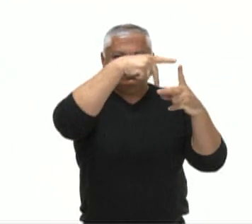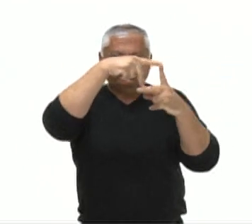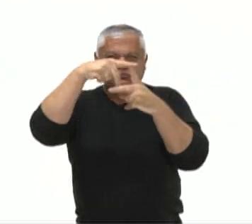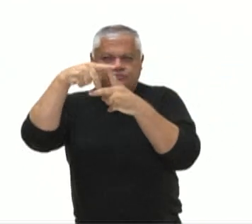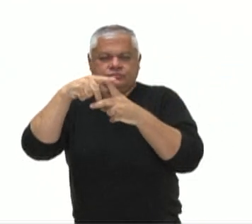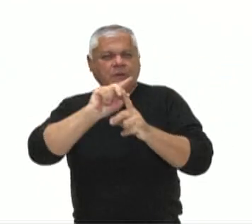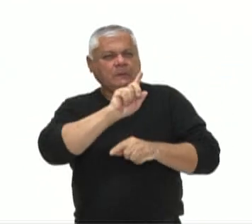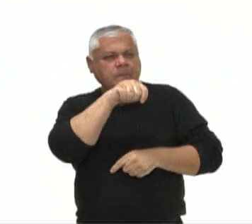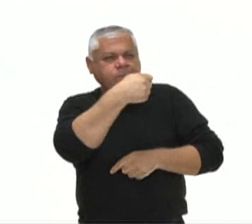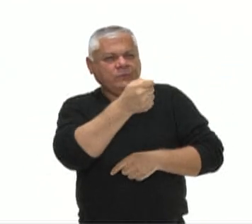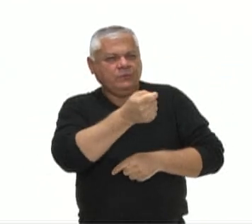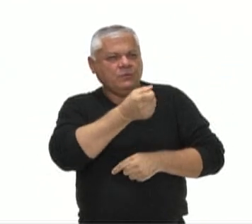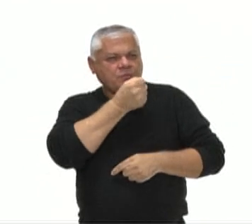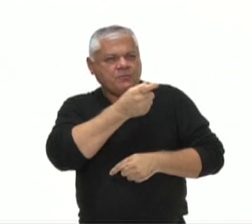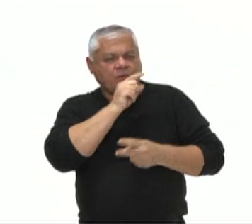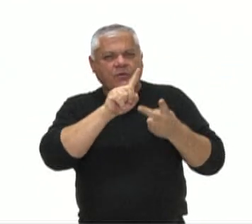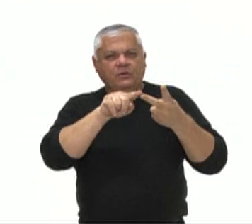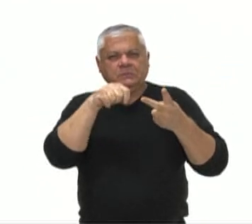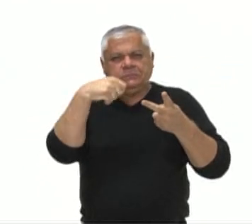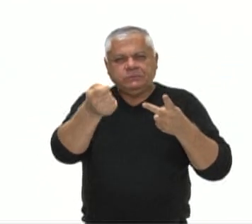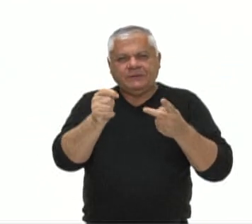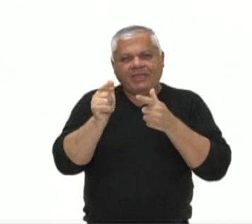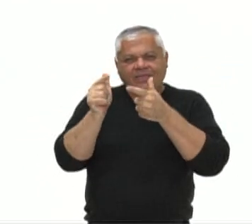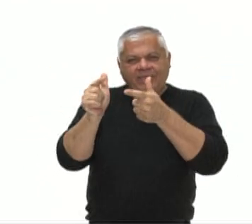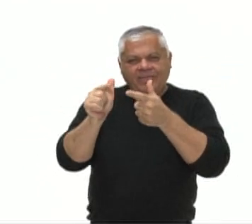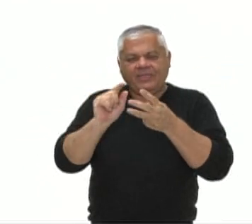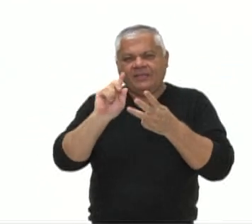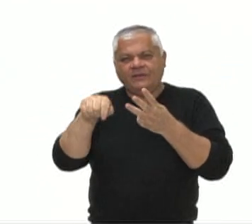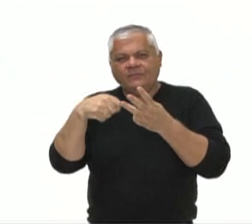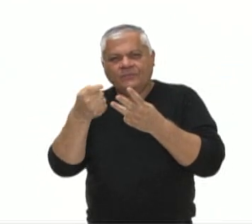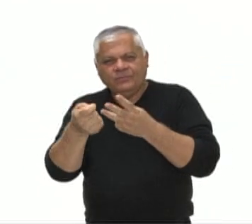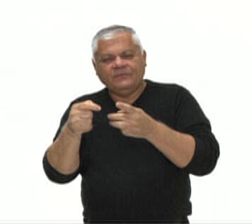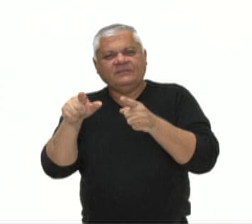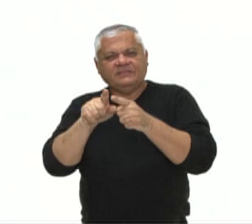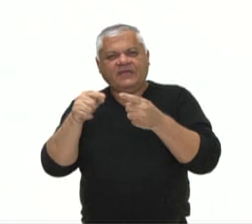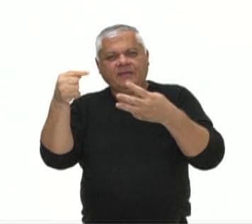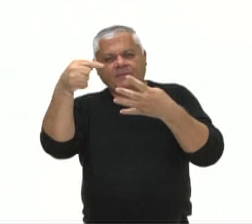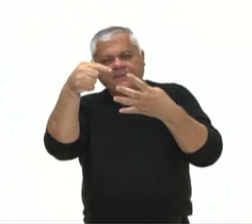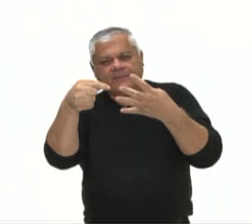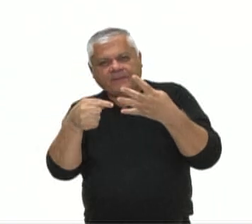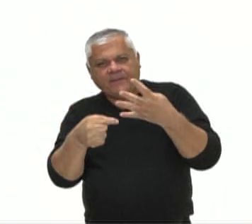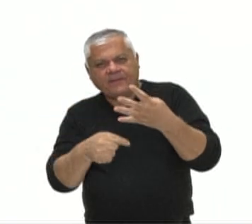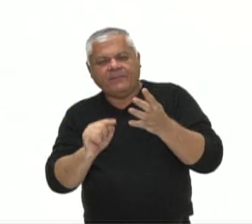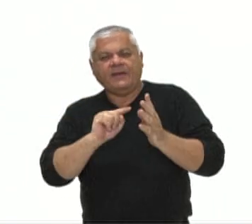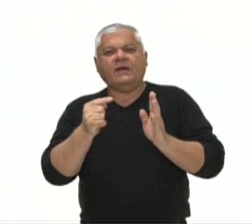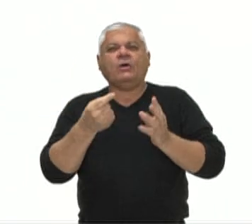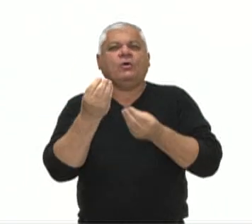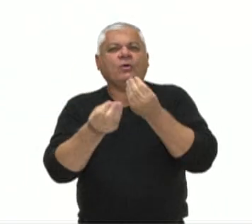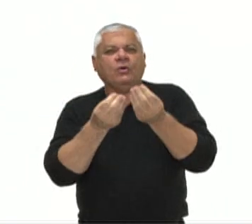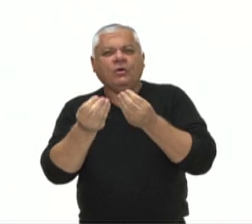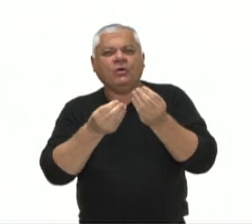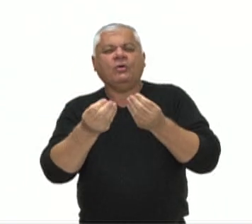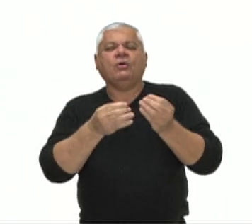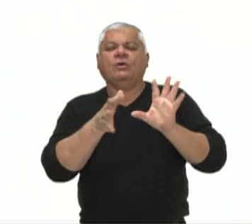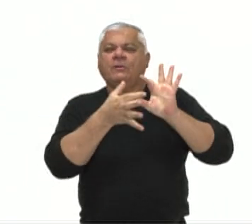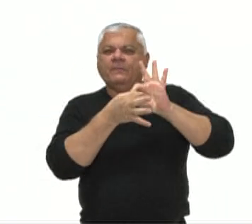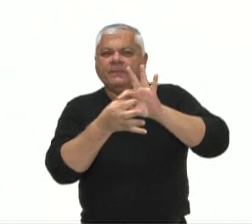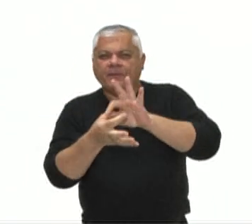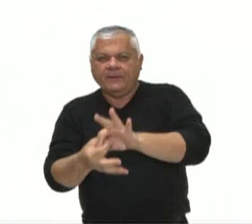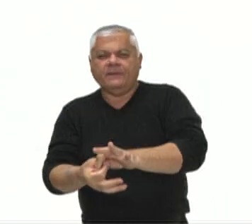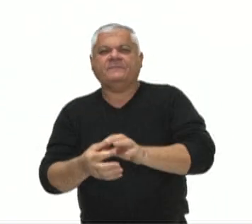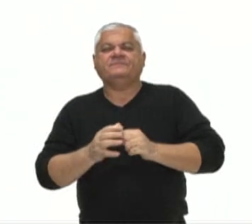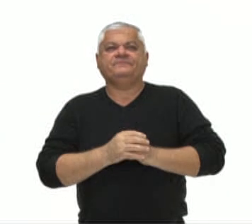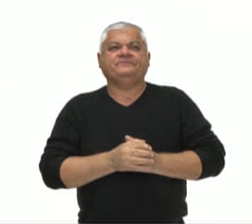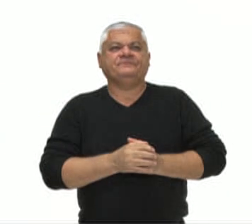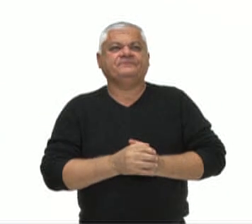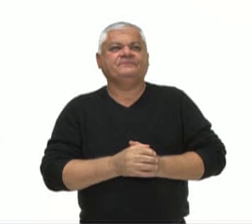ironia, reconhecer o agrupamento de orações em períodos e os efeitos de sentido decorrentes do emprego de